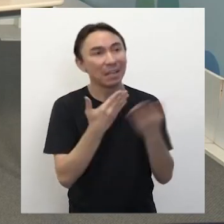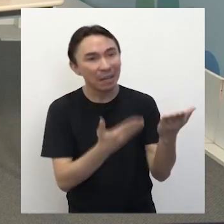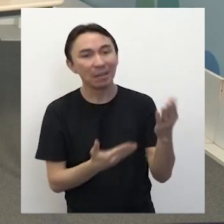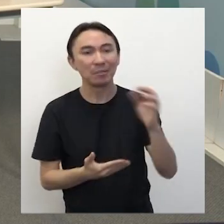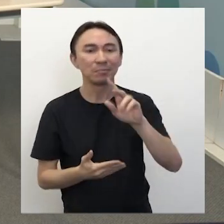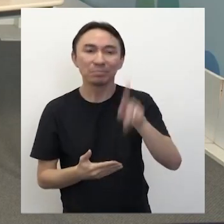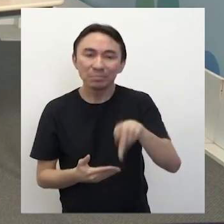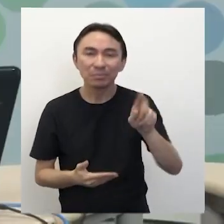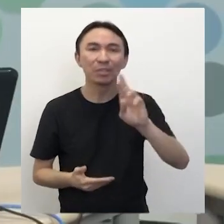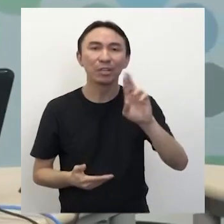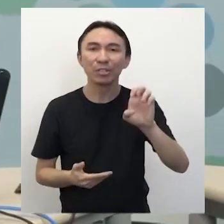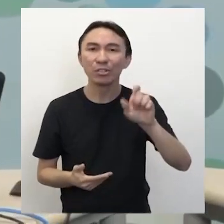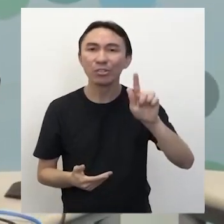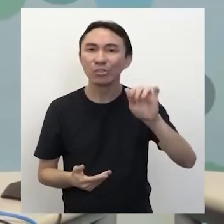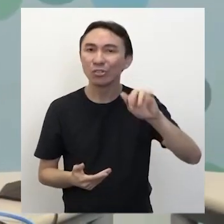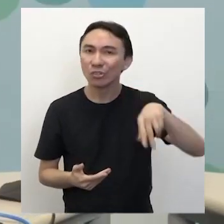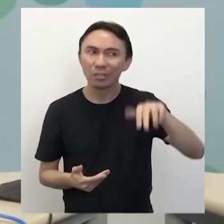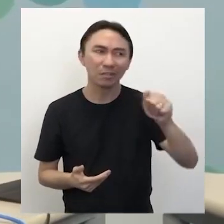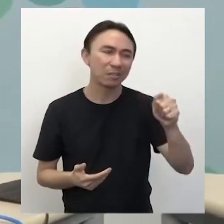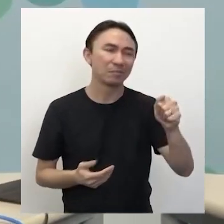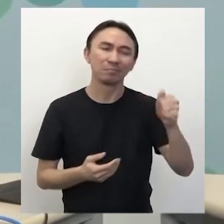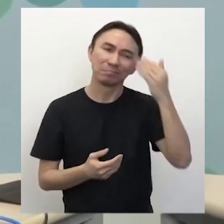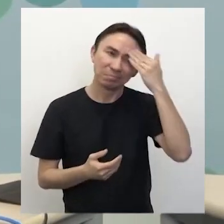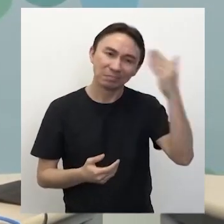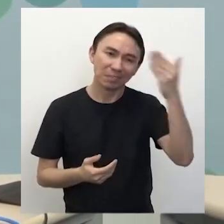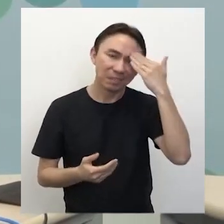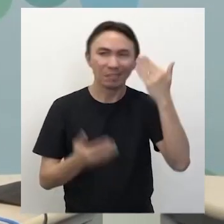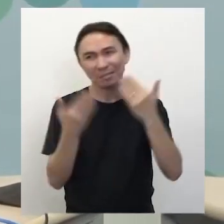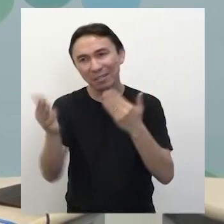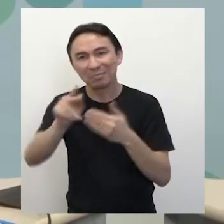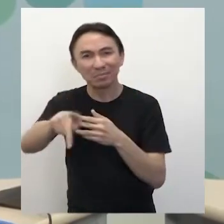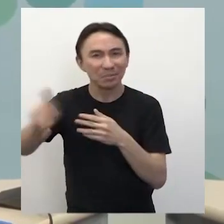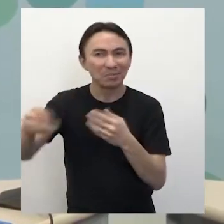muito obrigada pela elogiou nossa aula e todos os professores, a Regina